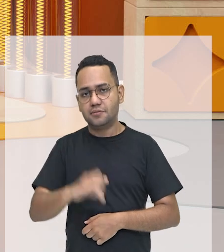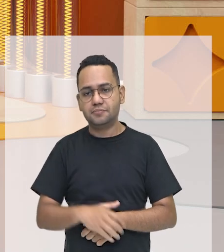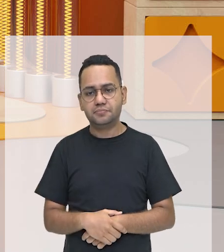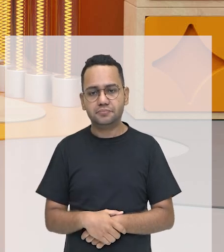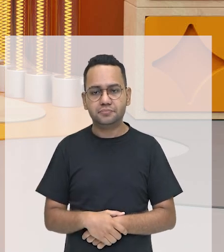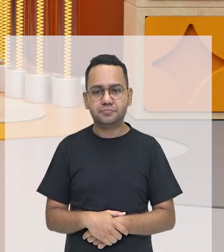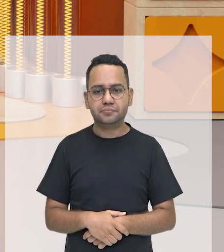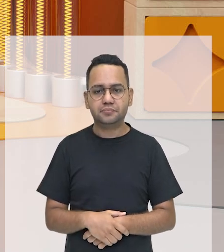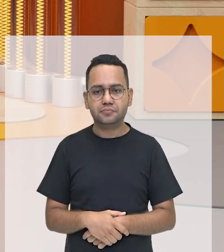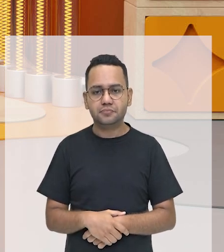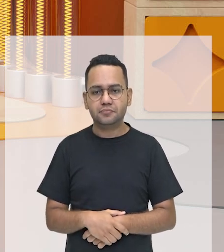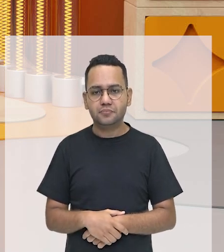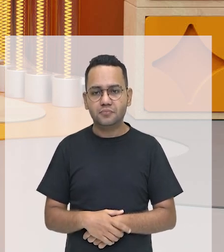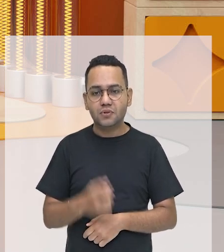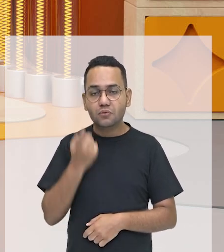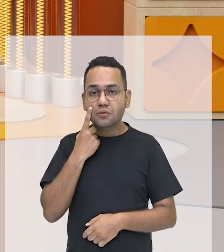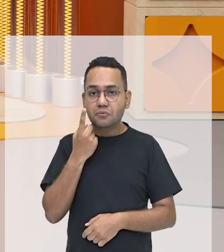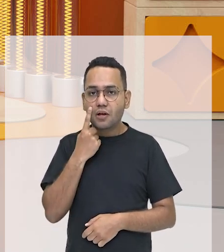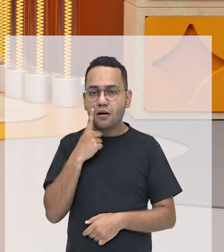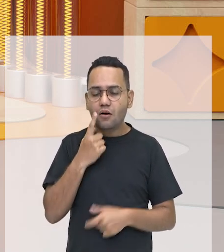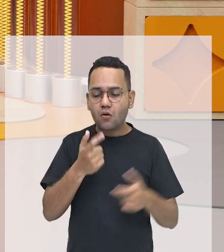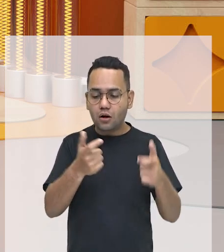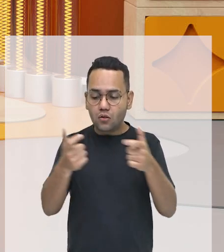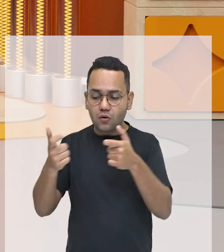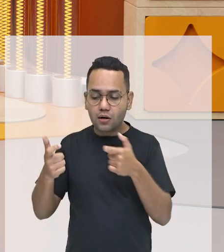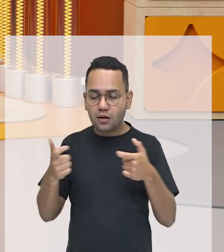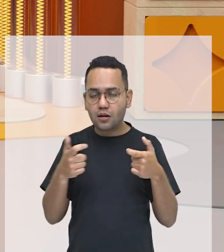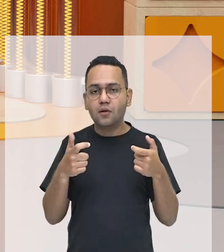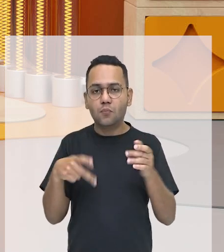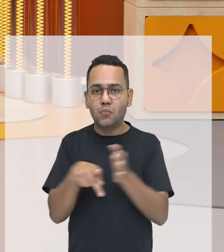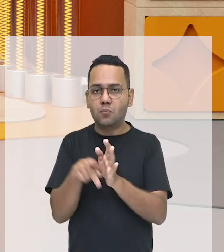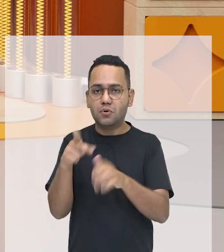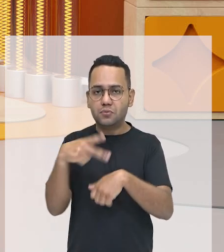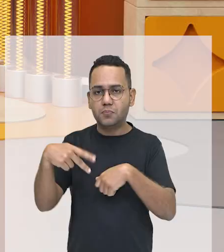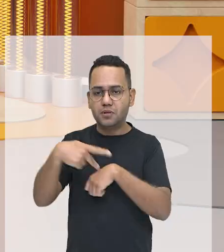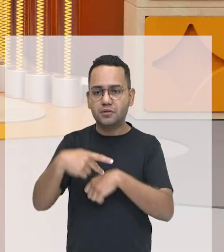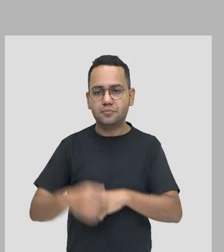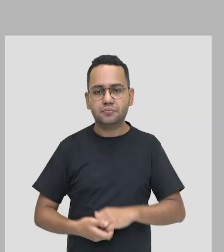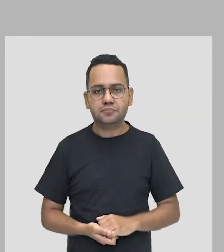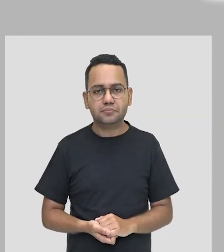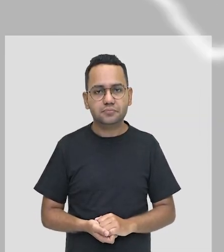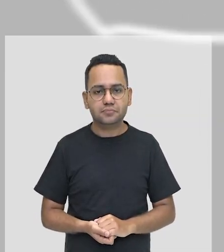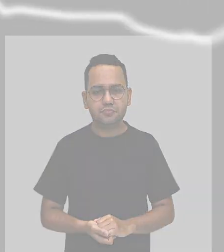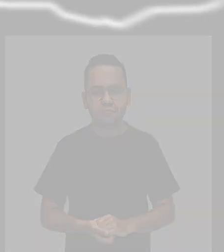Independentes. A gente pode localizar melhor onde vão estar esses países. Olha só.